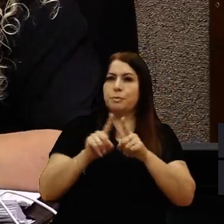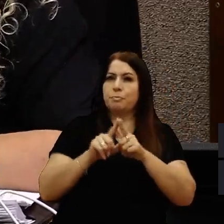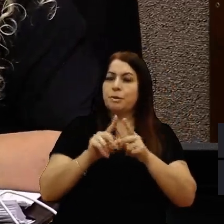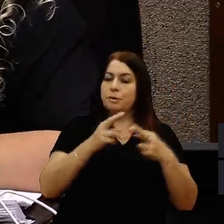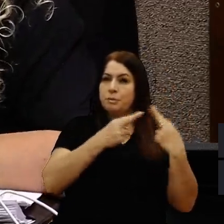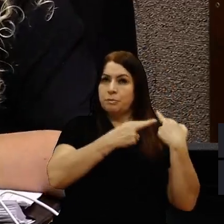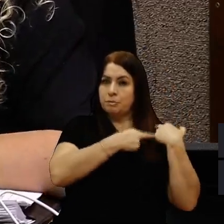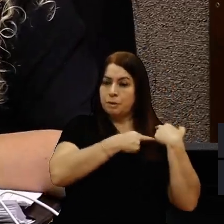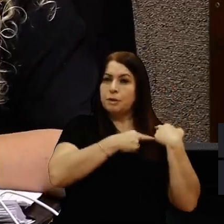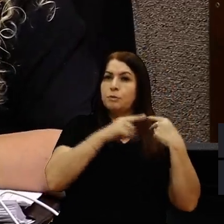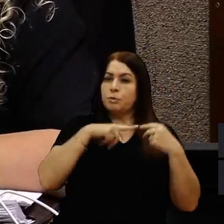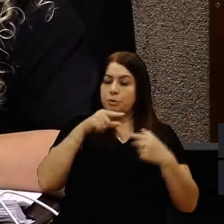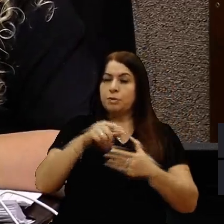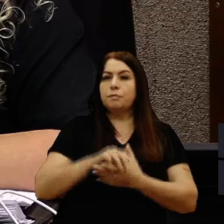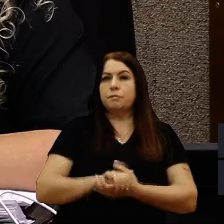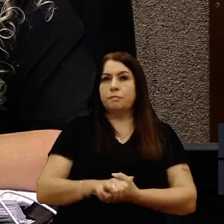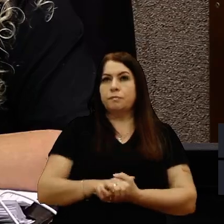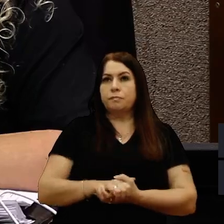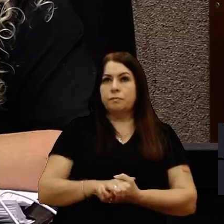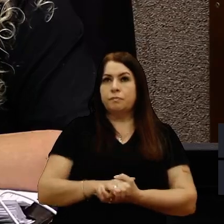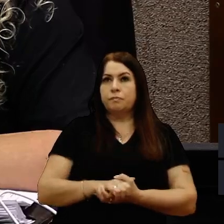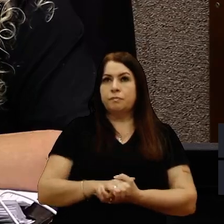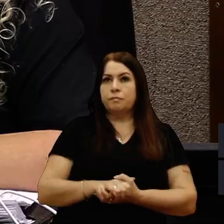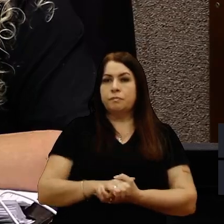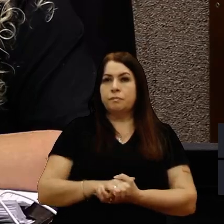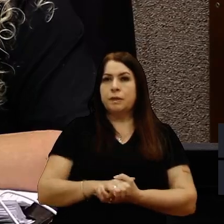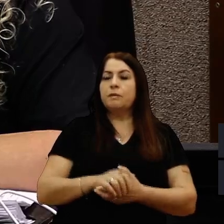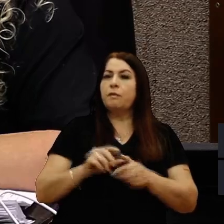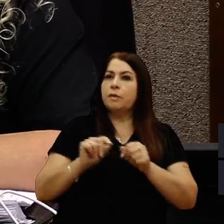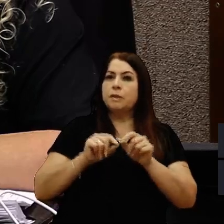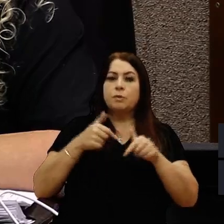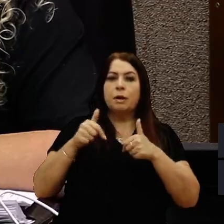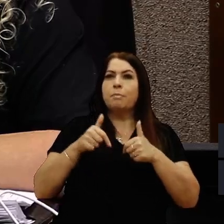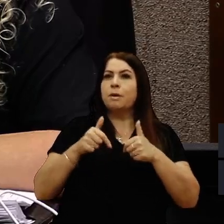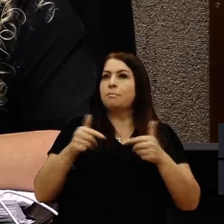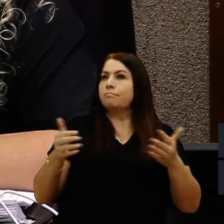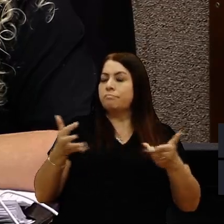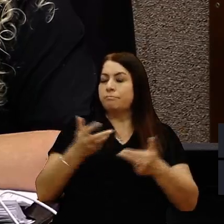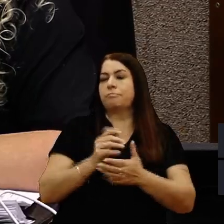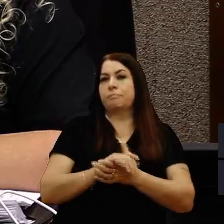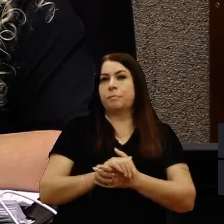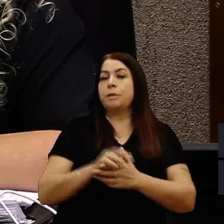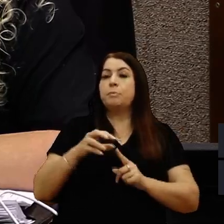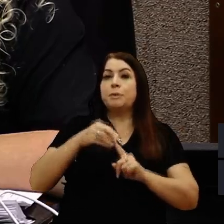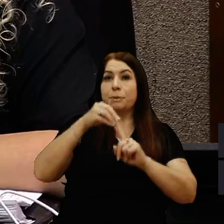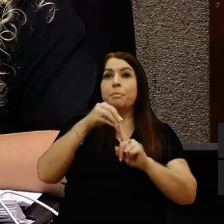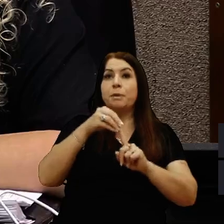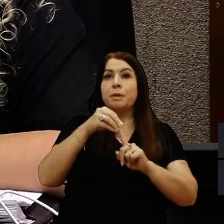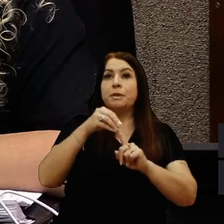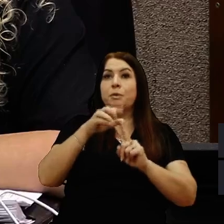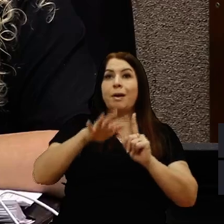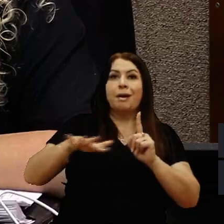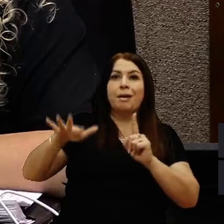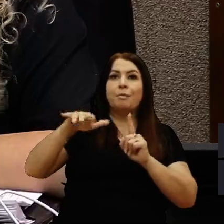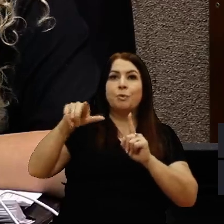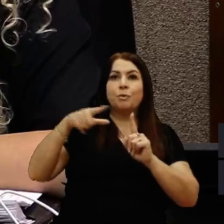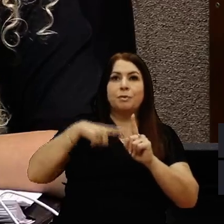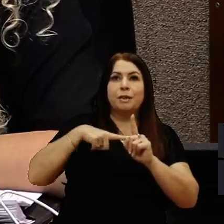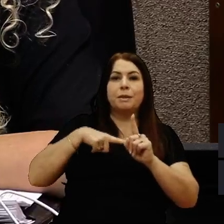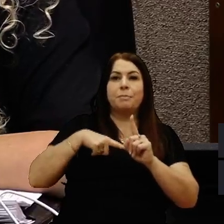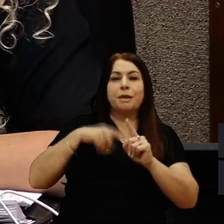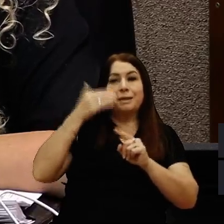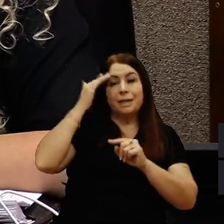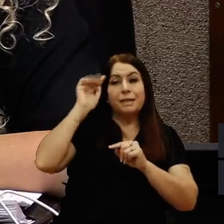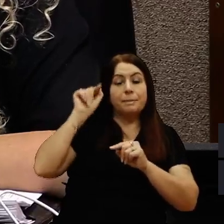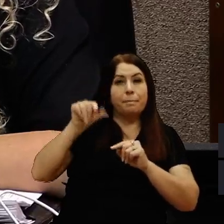responsabilidade que o senhor tem e que vem fazendo um trabalho excelente principalmente no ramo onde o senhor tem mais